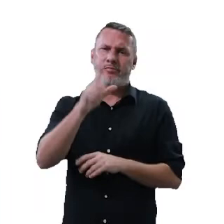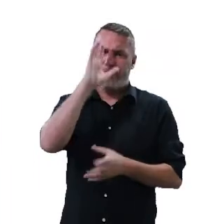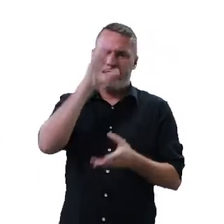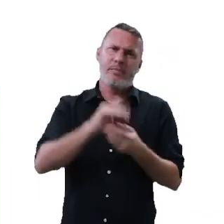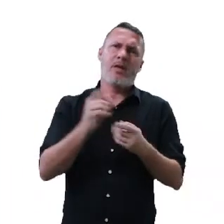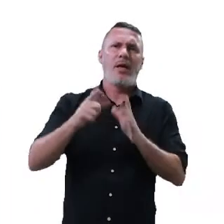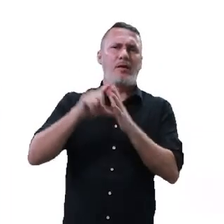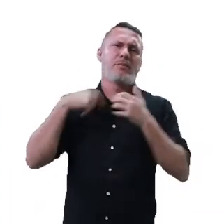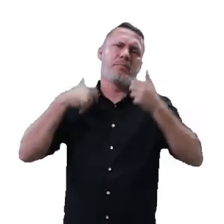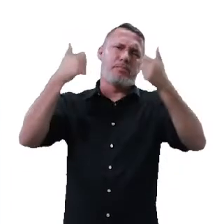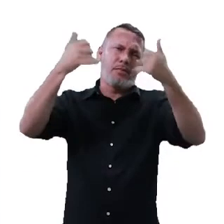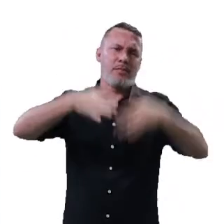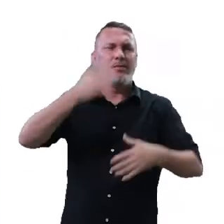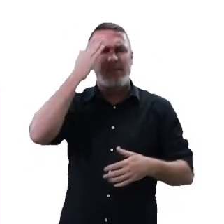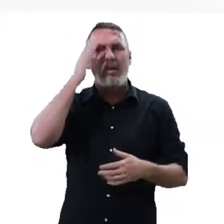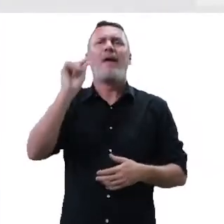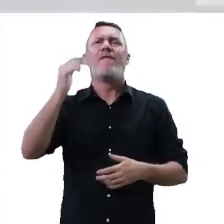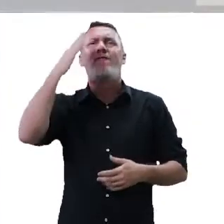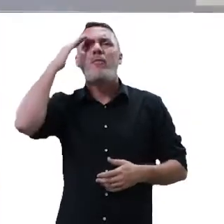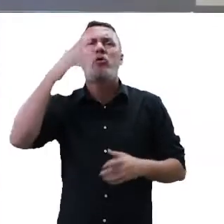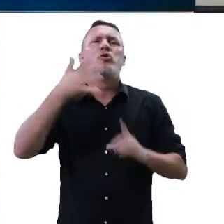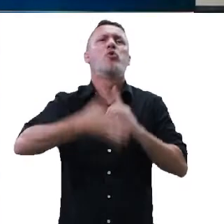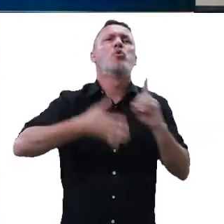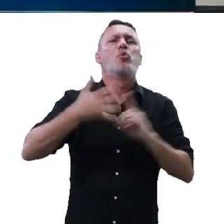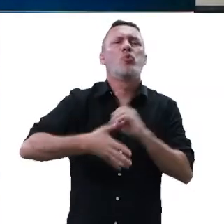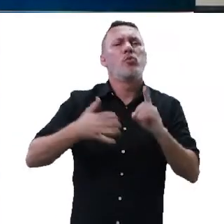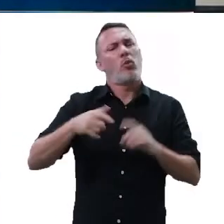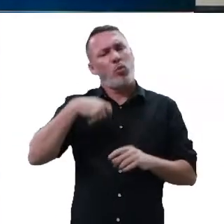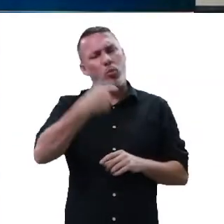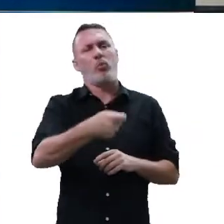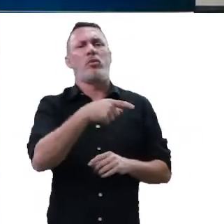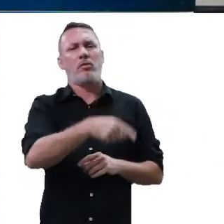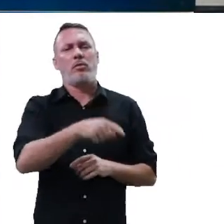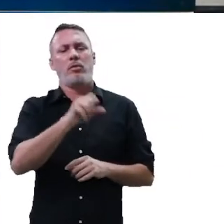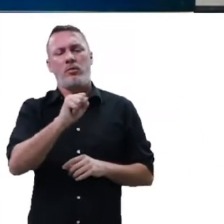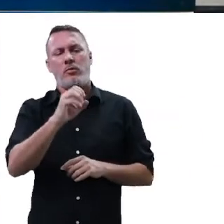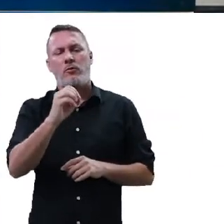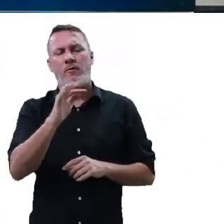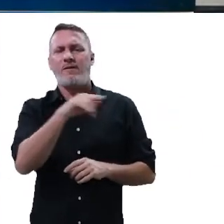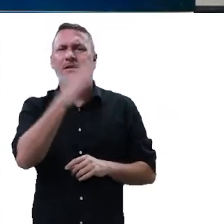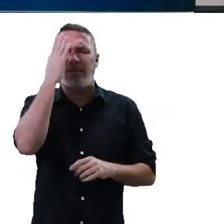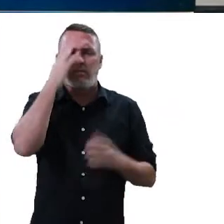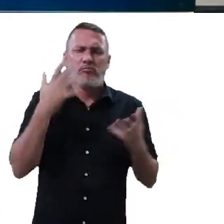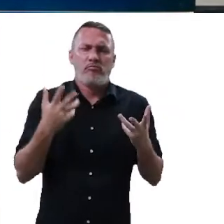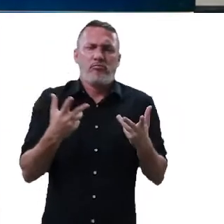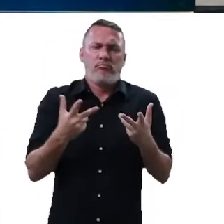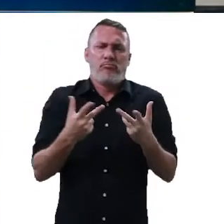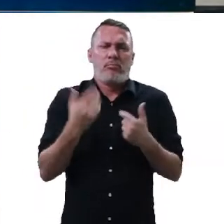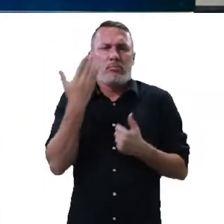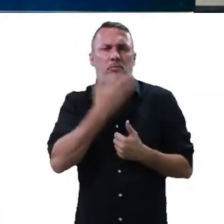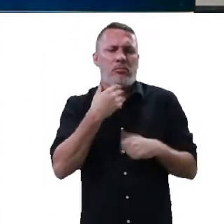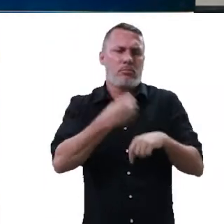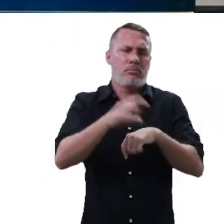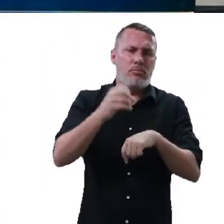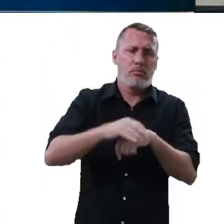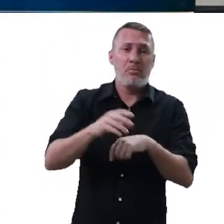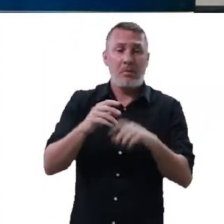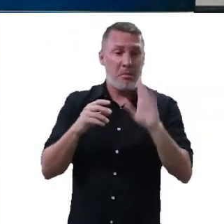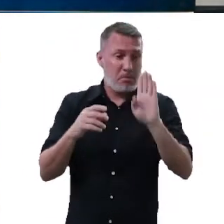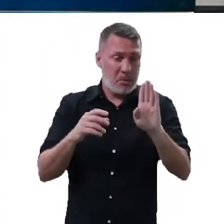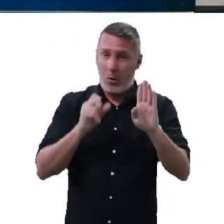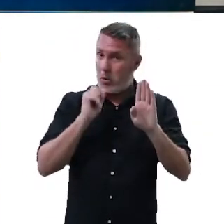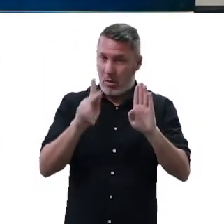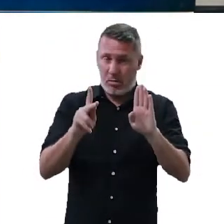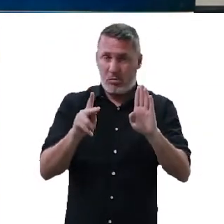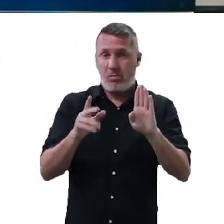né, gente? A gente acabou de discursar sobre eles, vimos que é exatamente isso. Eles eram professores de sabedoria, ensinaram. Vamos ver o que não é